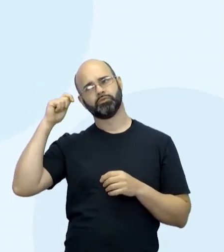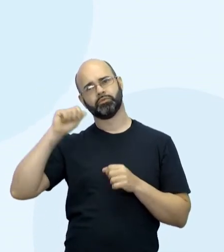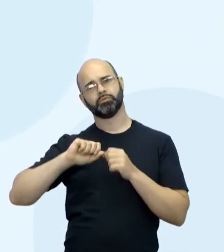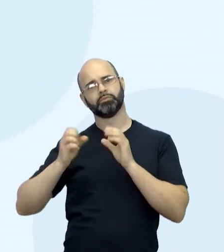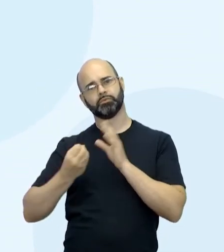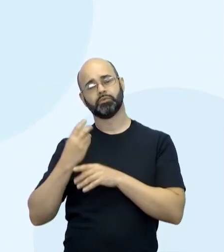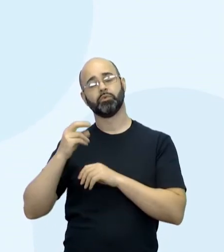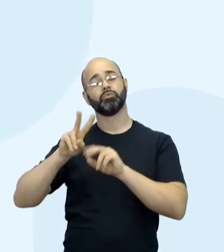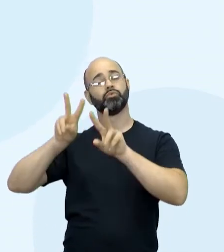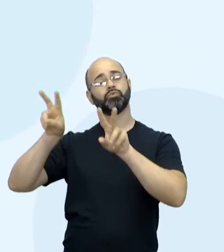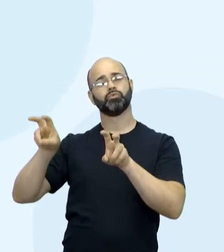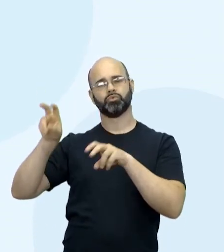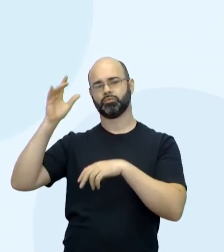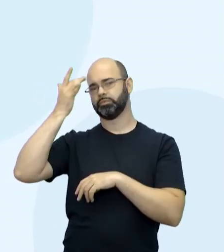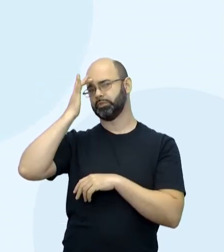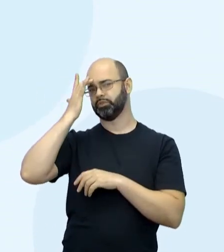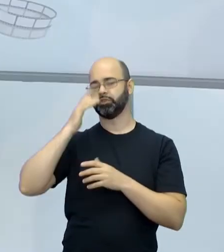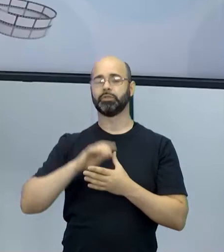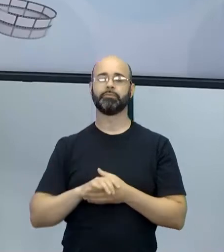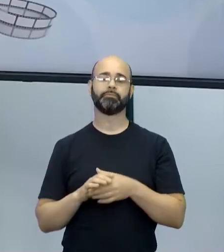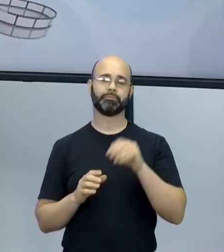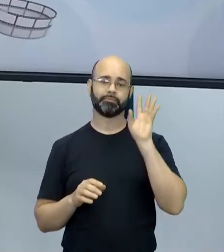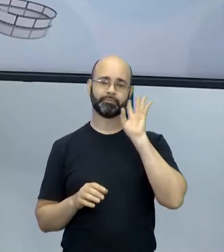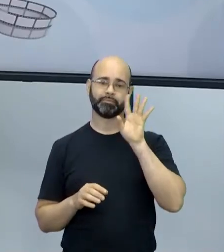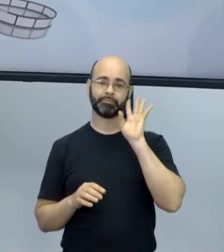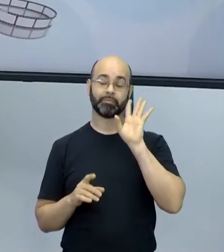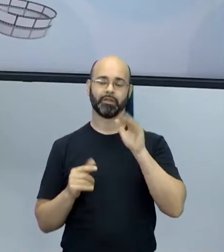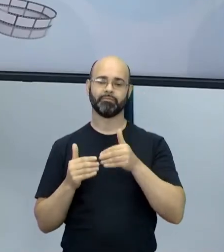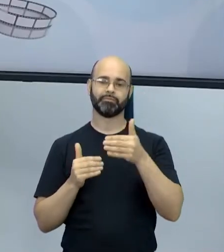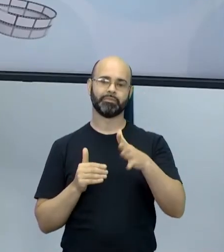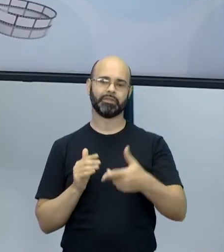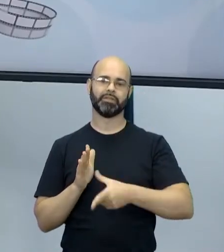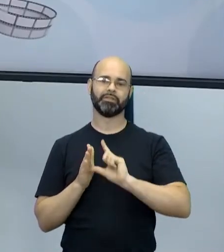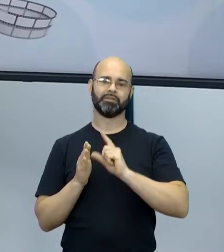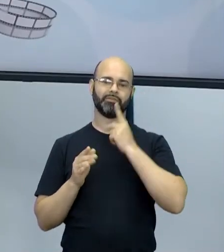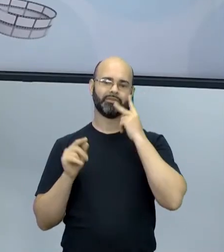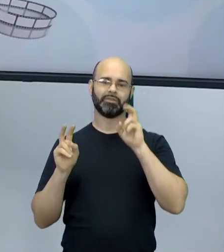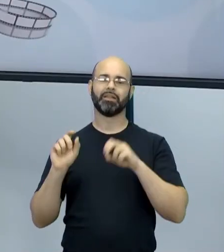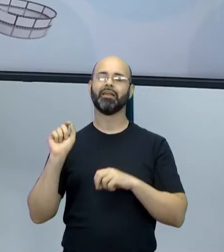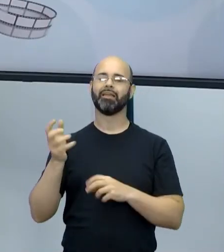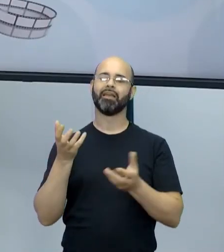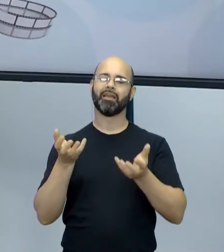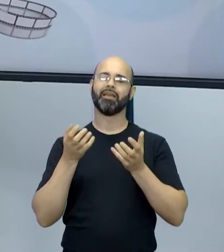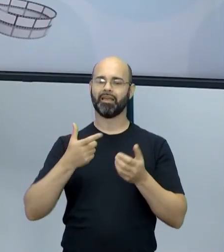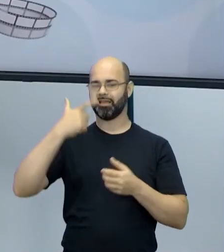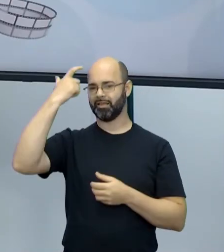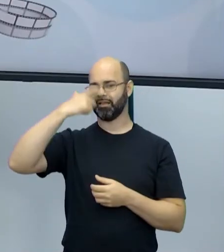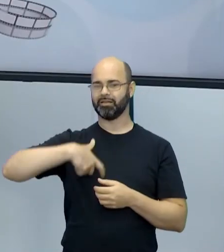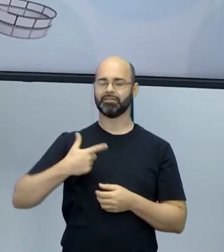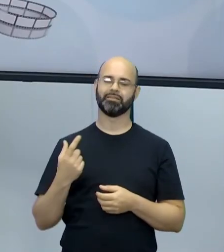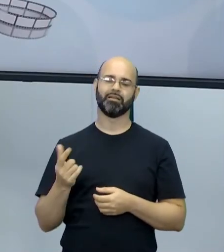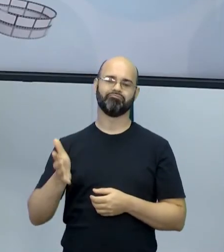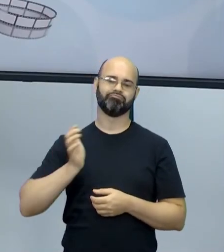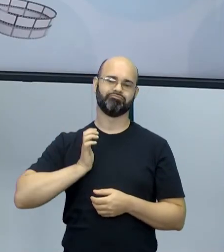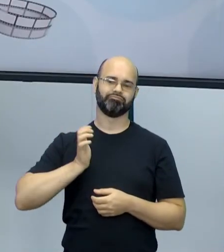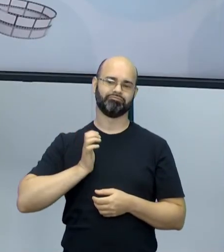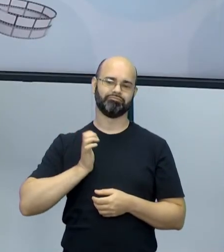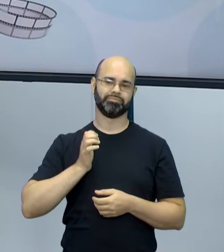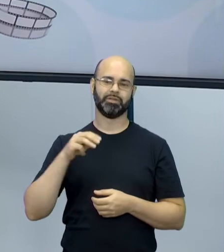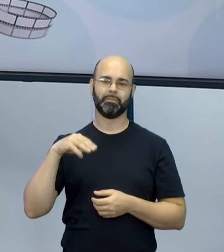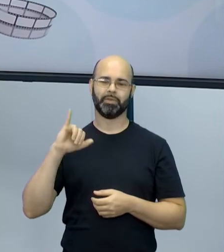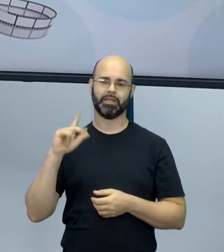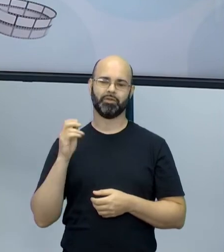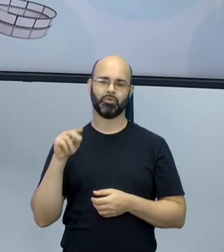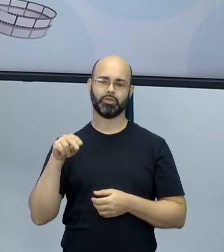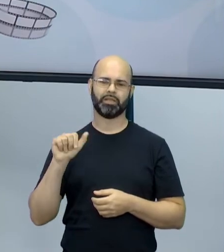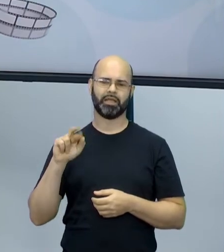sobre a Índia. Eu acho legal, antes de passar adiante, tem um filme chamado Quem Quer Ser um Milionário. Tá? Se eu não me engano, ele ganhou o Oscar e foi